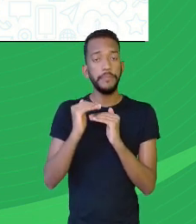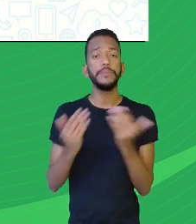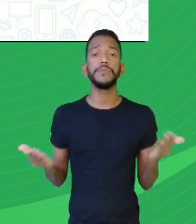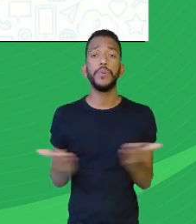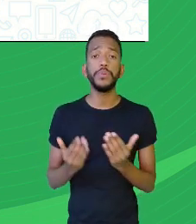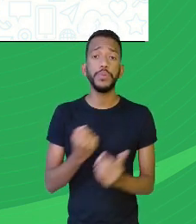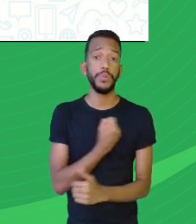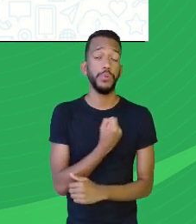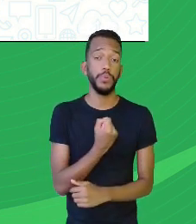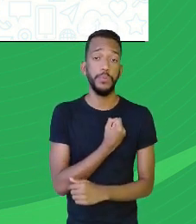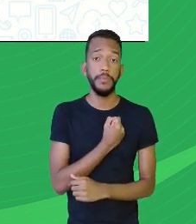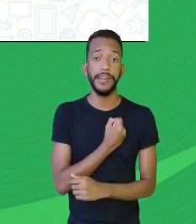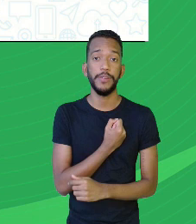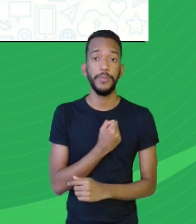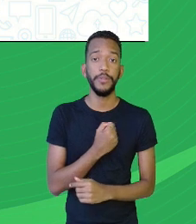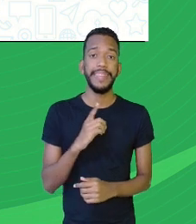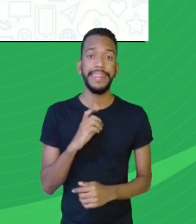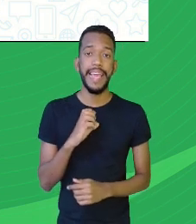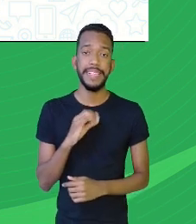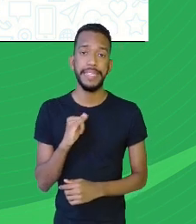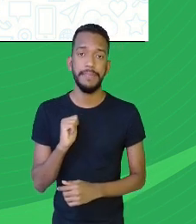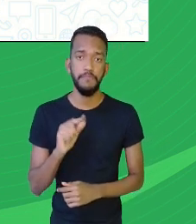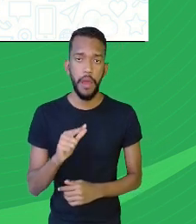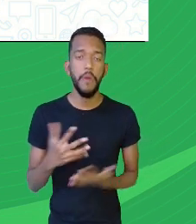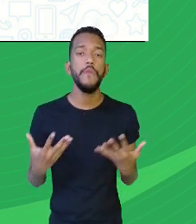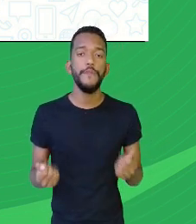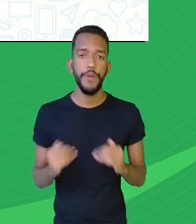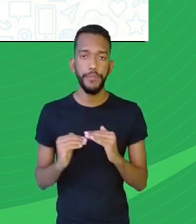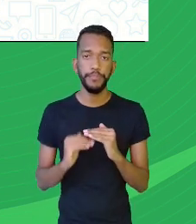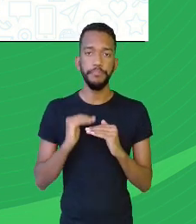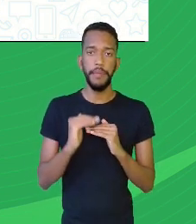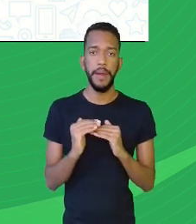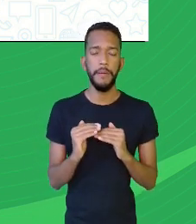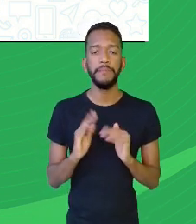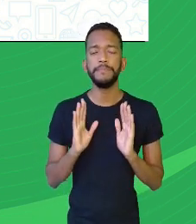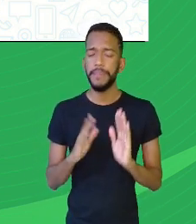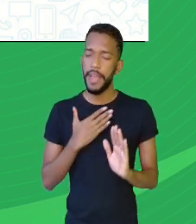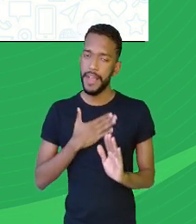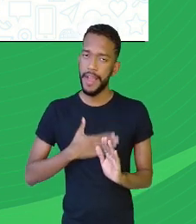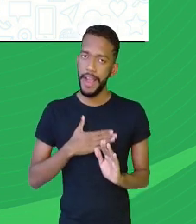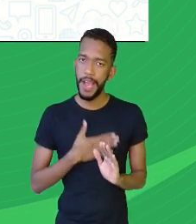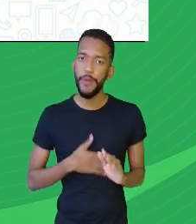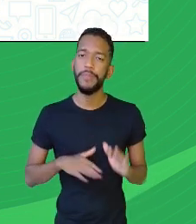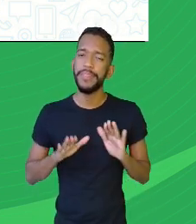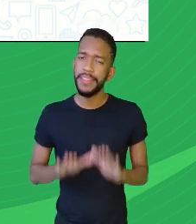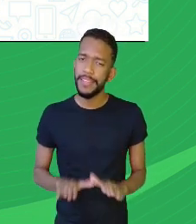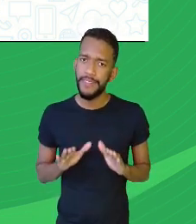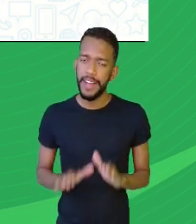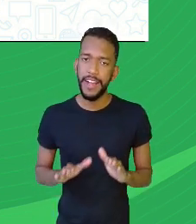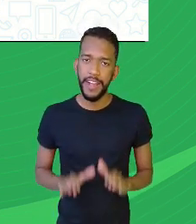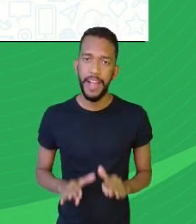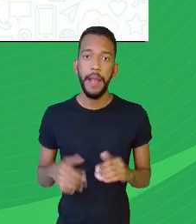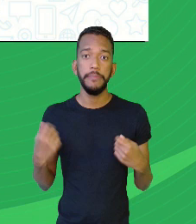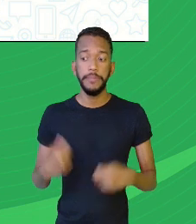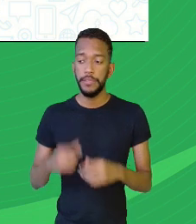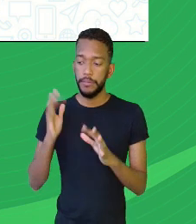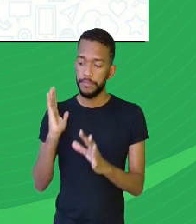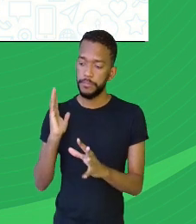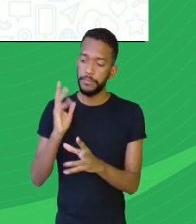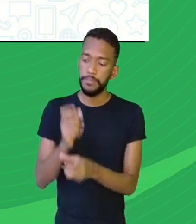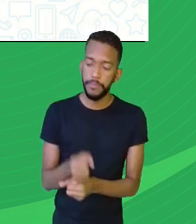gente vai elevar o nosso nível. Mas calma, a gente vai começar devagar. Eu vou retomar